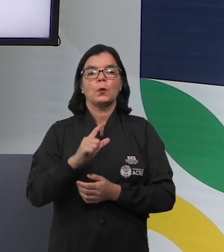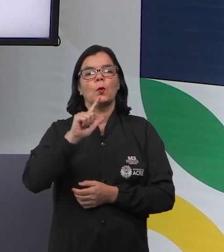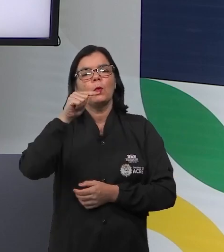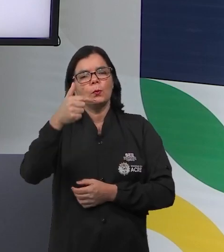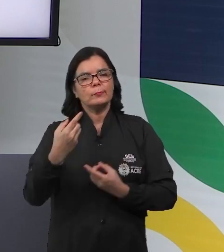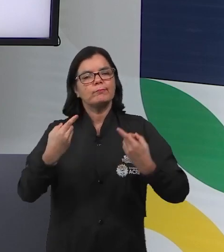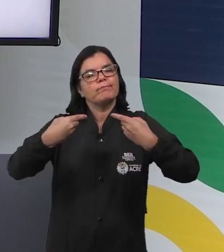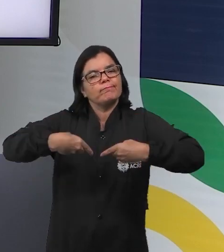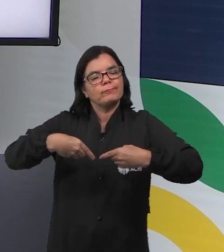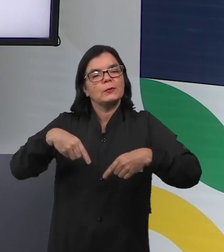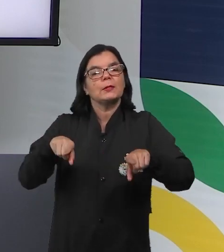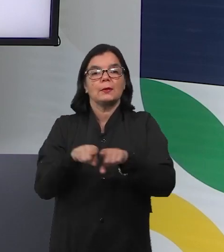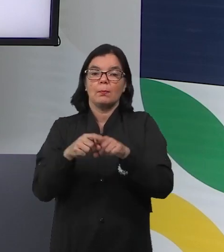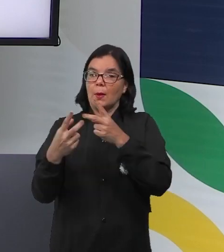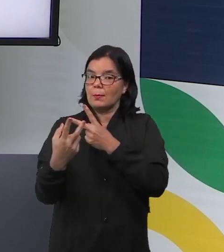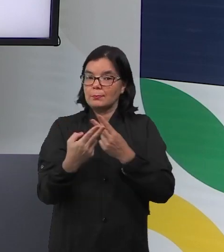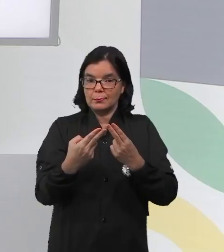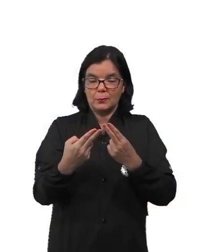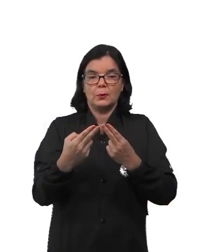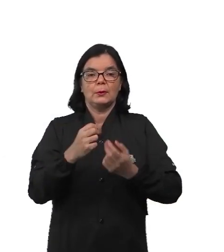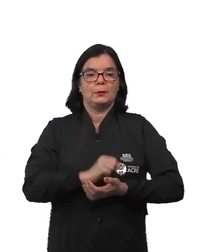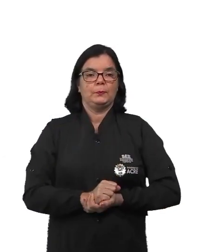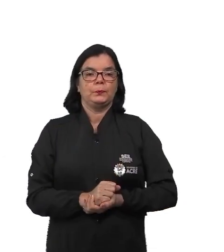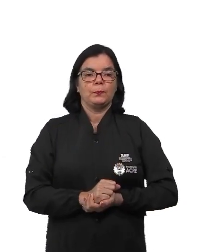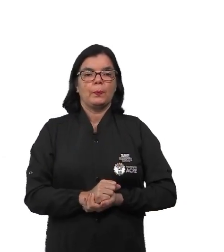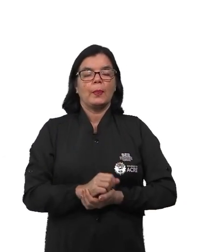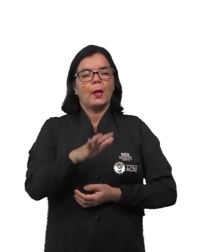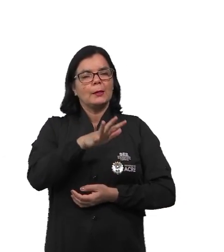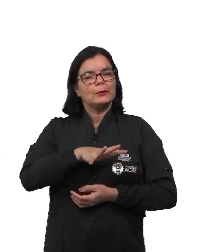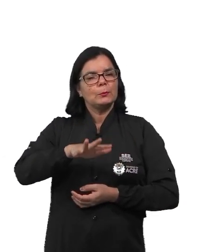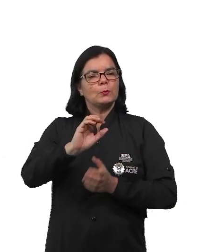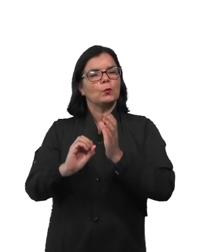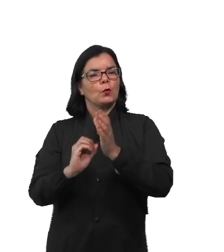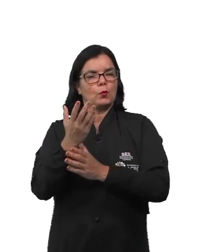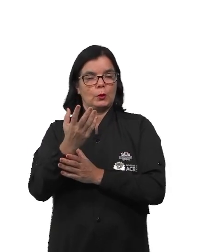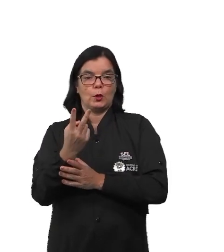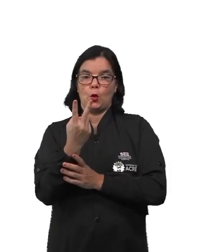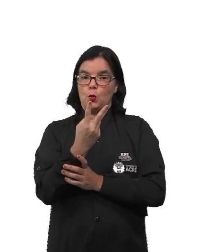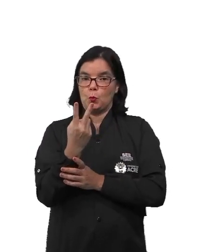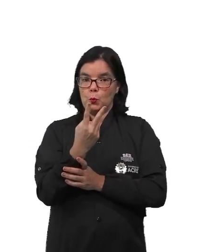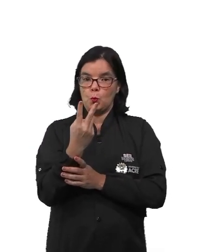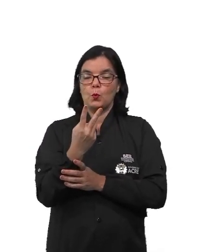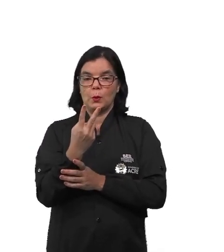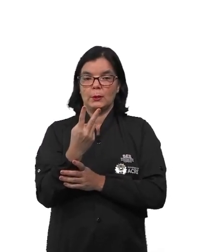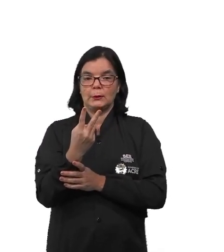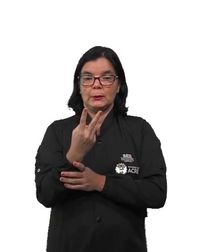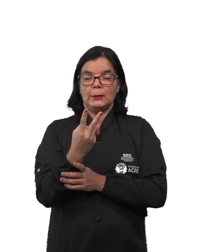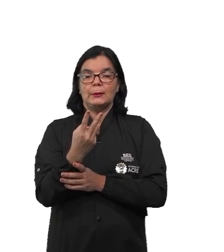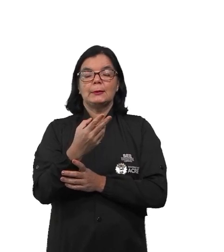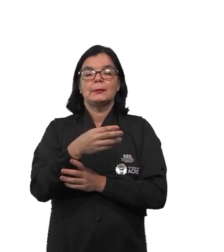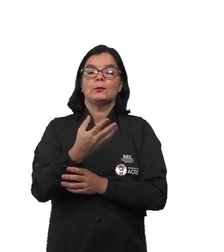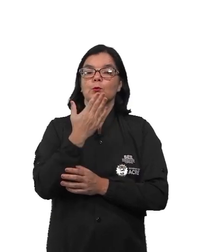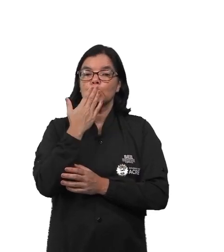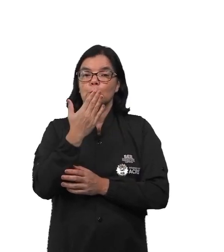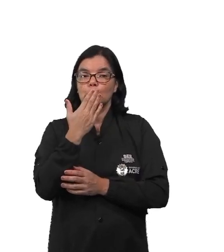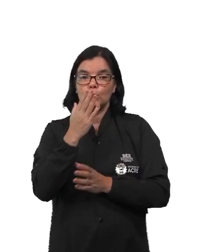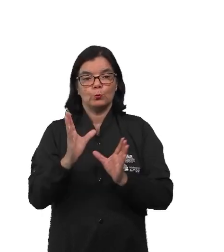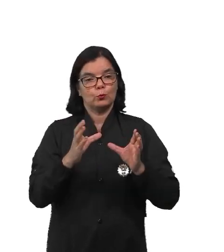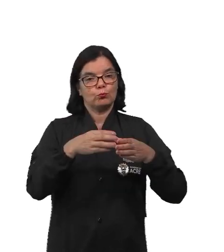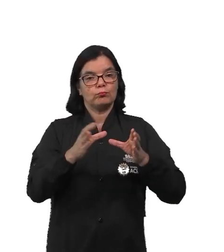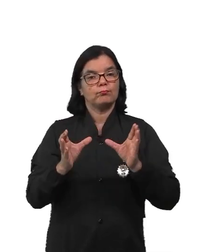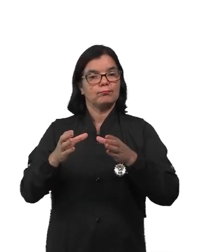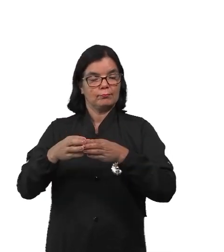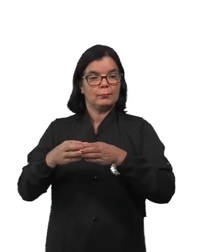de competição também é a mesma coisa. Geralmente ocorre quando duas espécies apresentam sobreposição de nichos